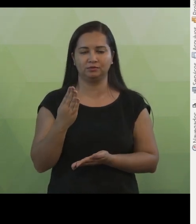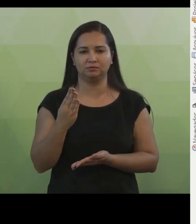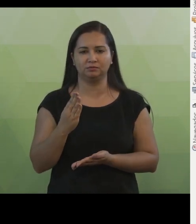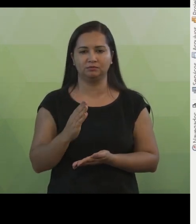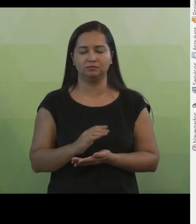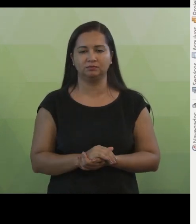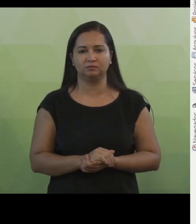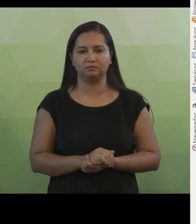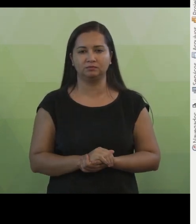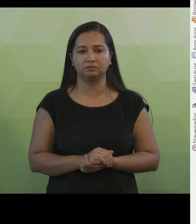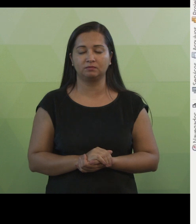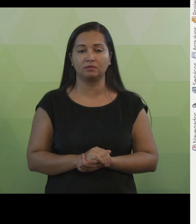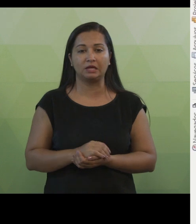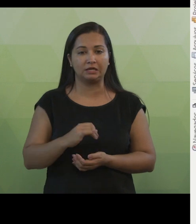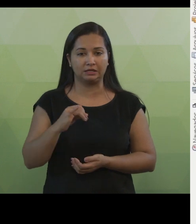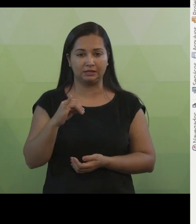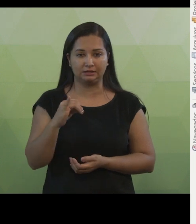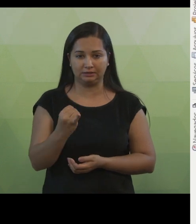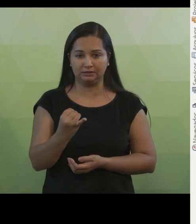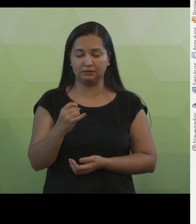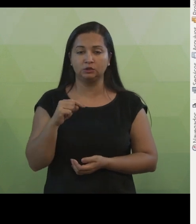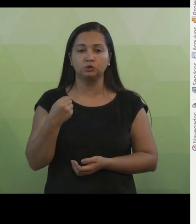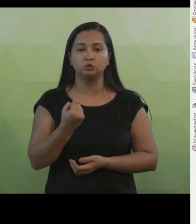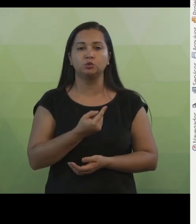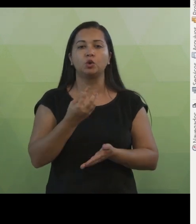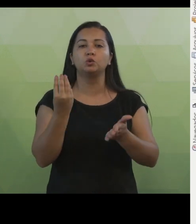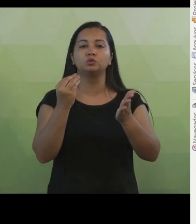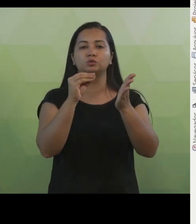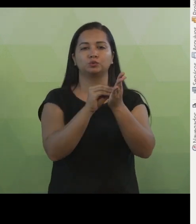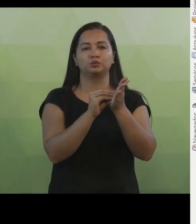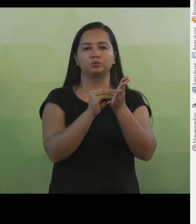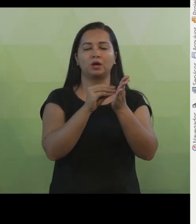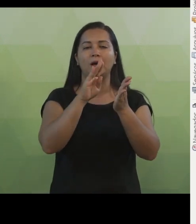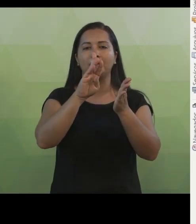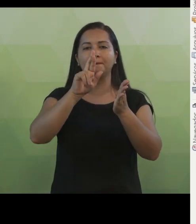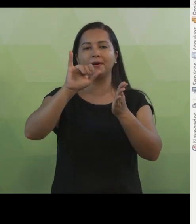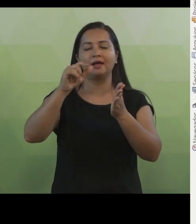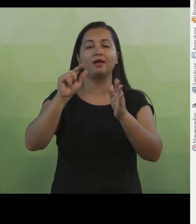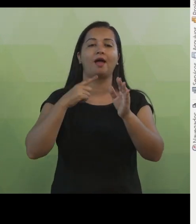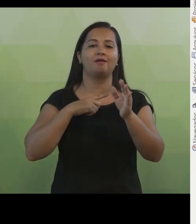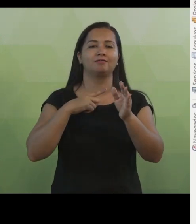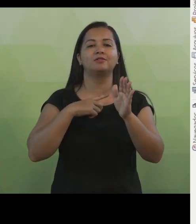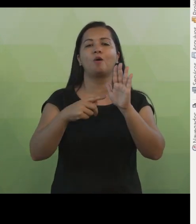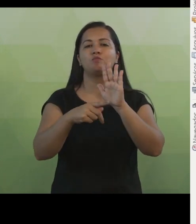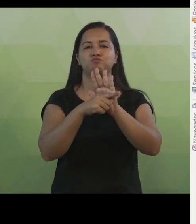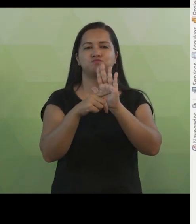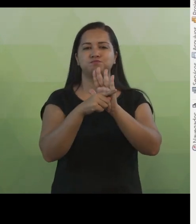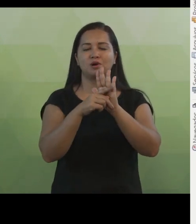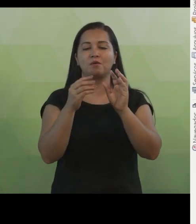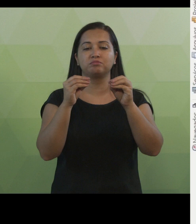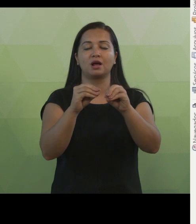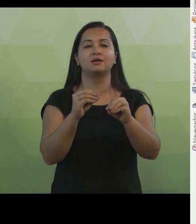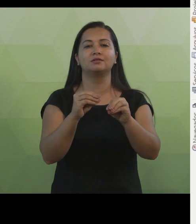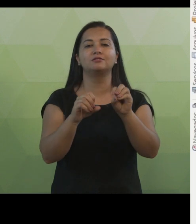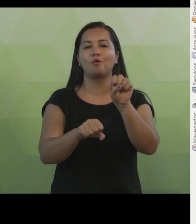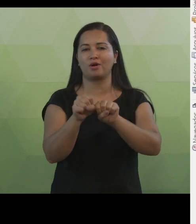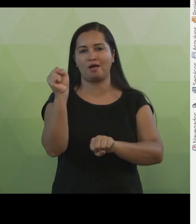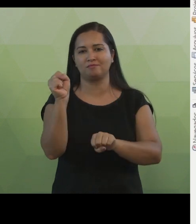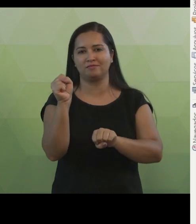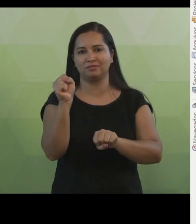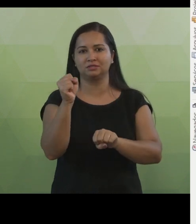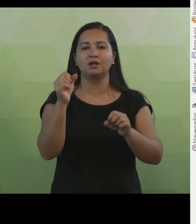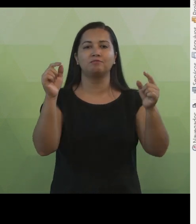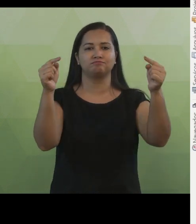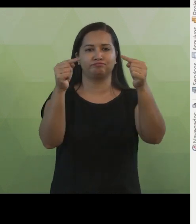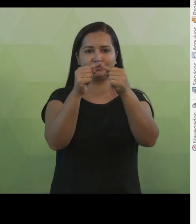valor. Na sequência, imprimiu também que é 6 e depois ainda colocou que é nenhuma das anteriores. Por quê? Porque